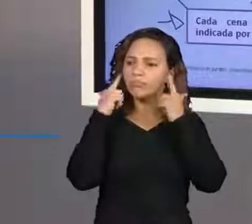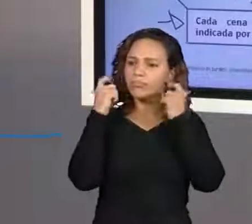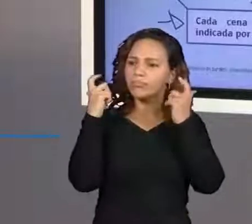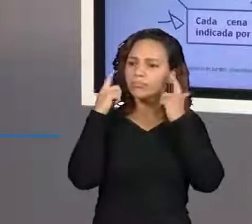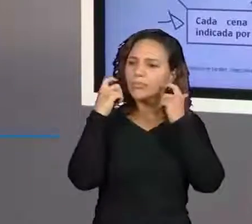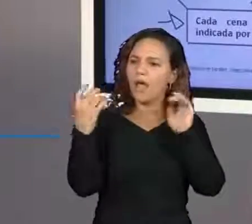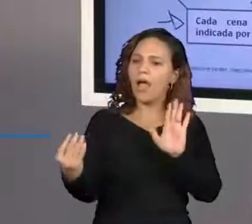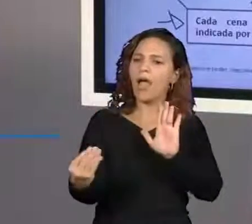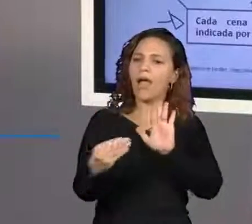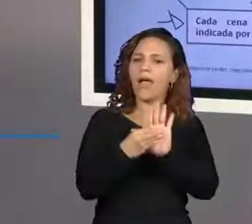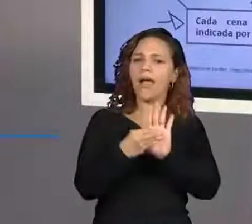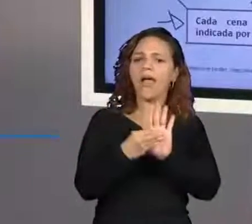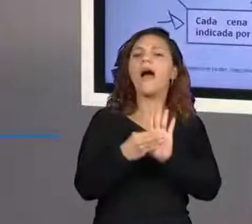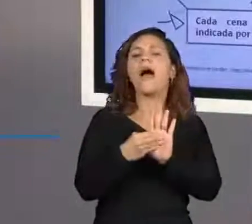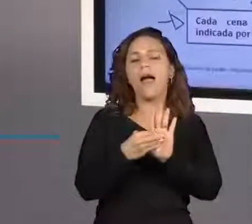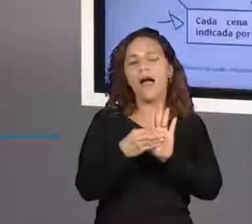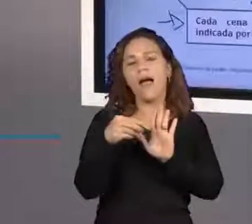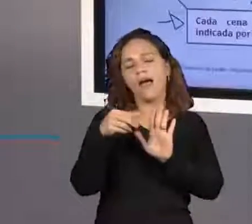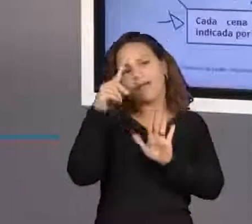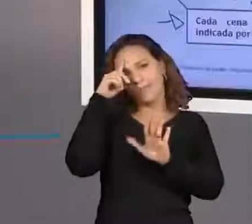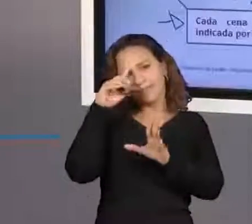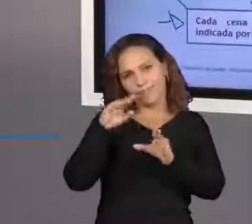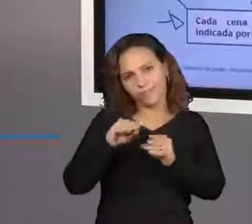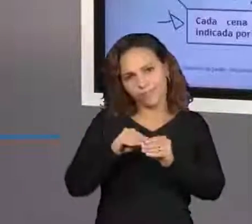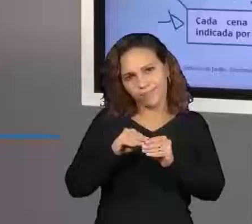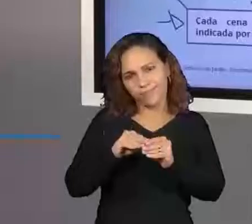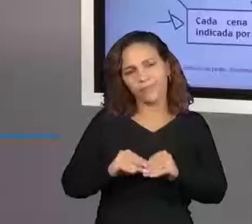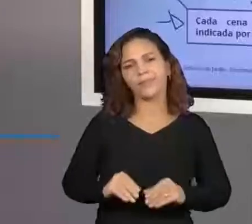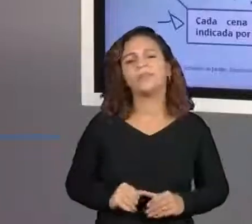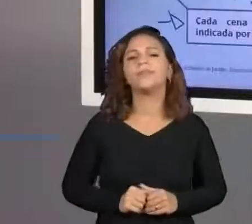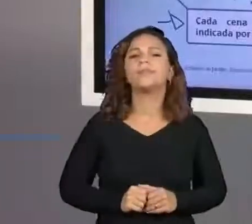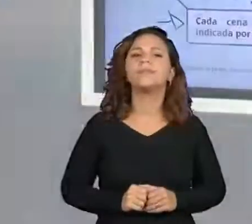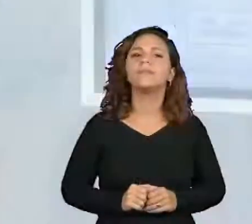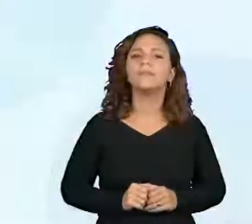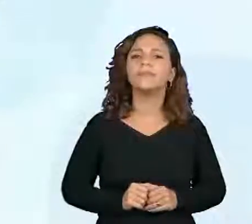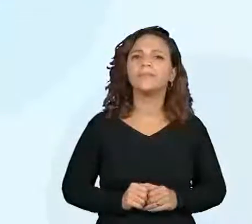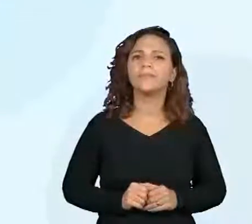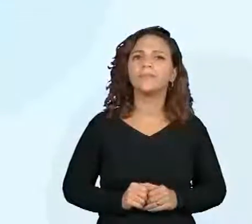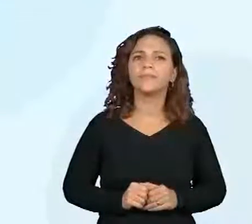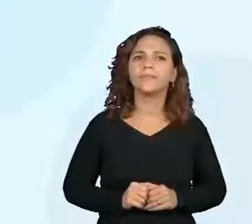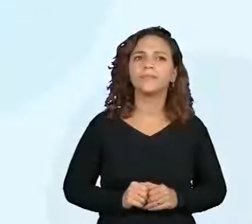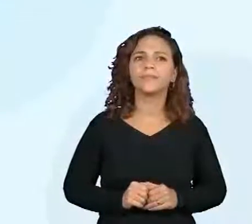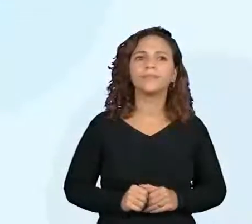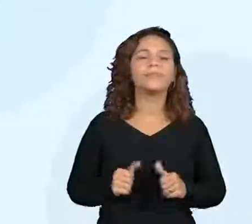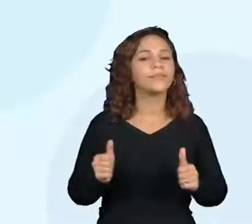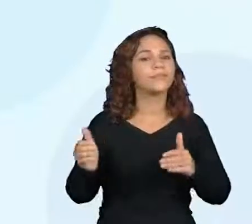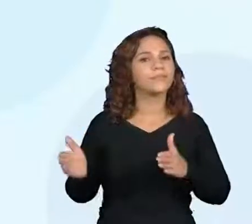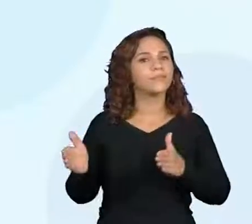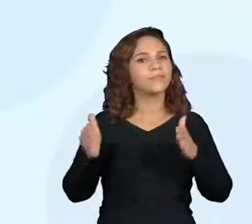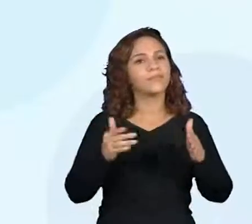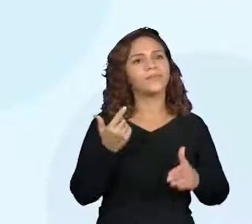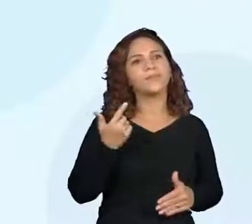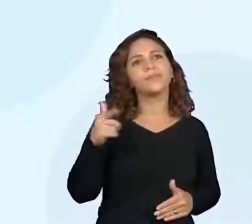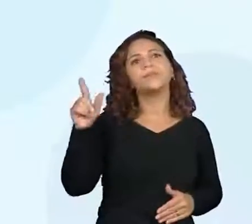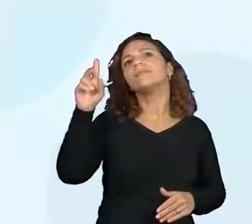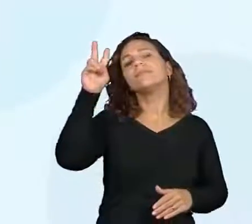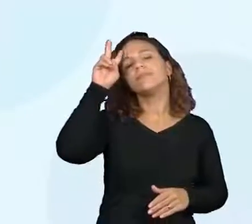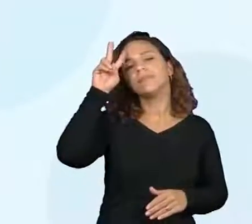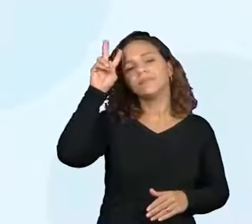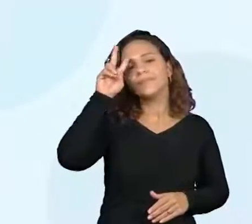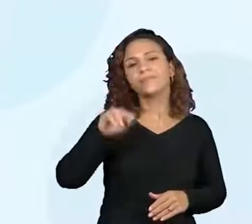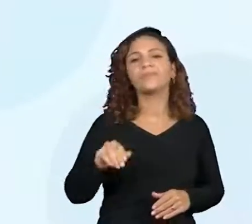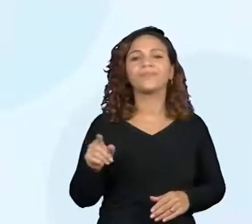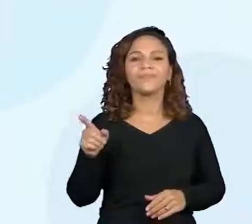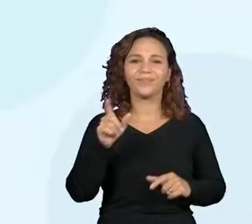aí representado aí por meio de uma onomatopeia. Muito bem, vamos para uma outra historinha. Ok,